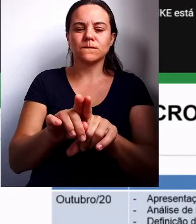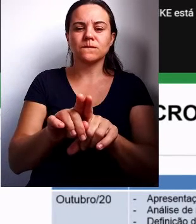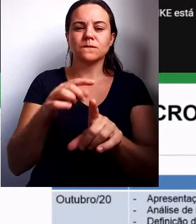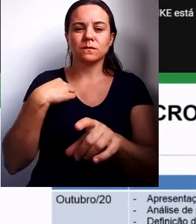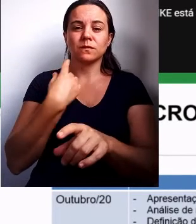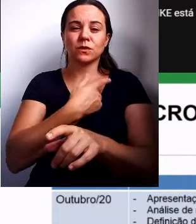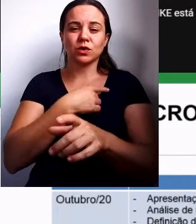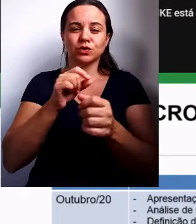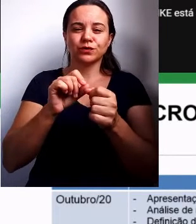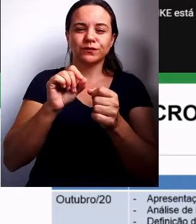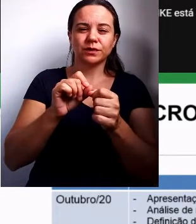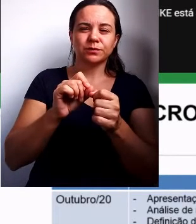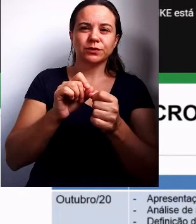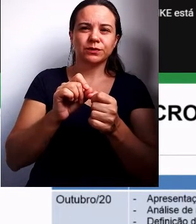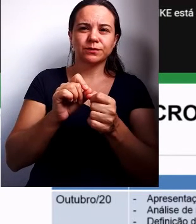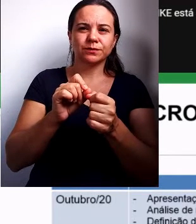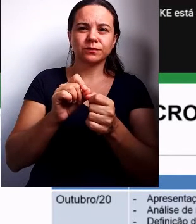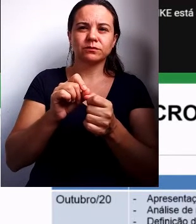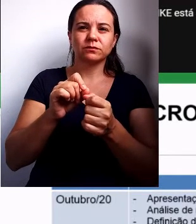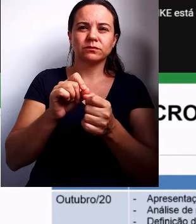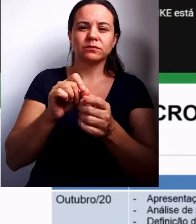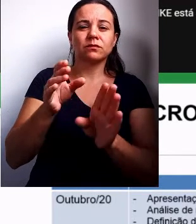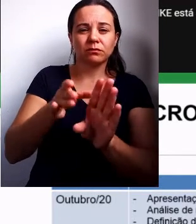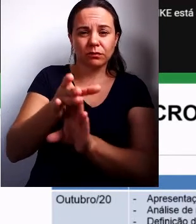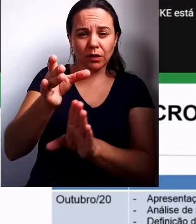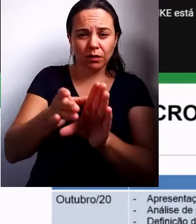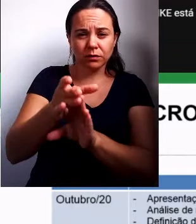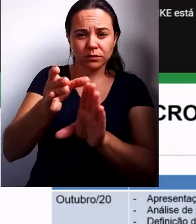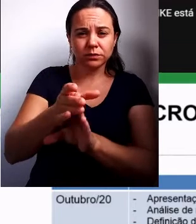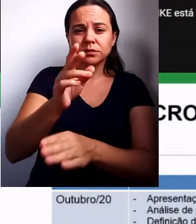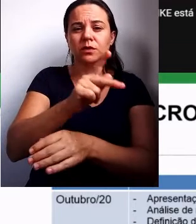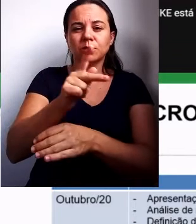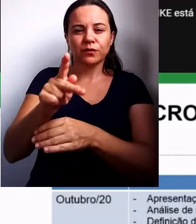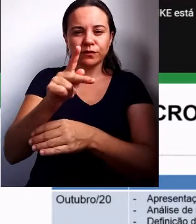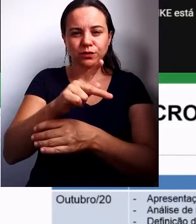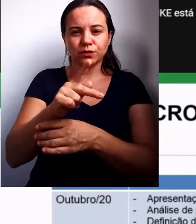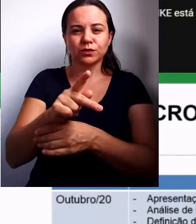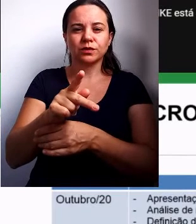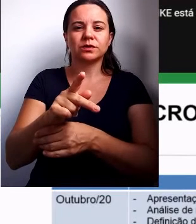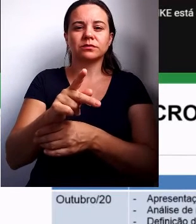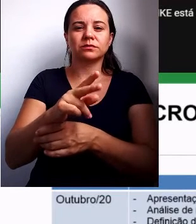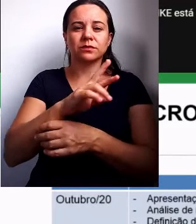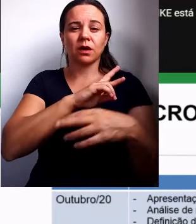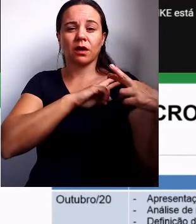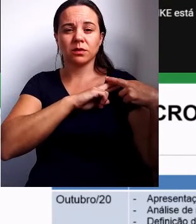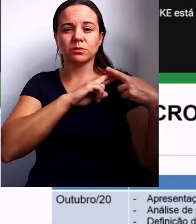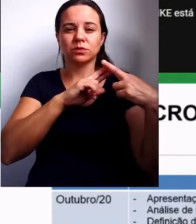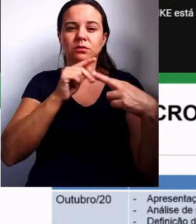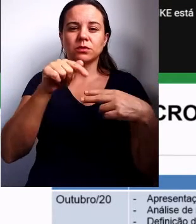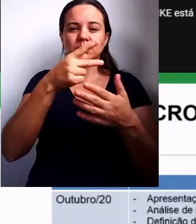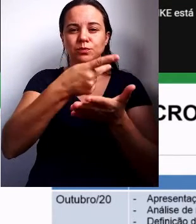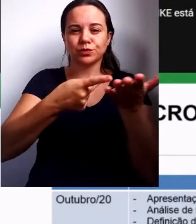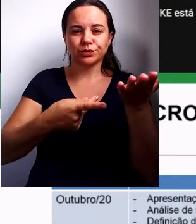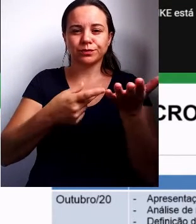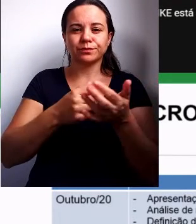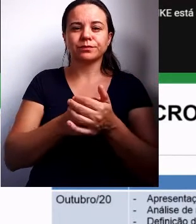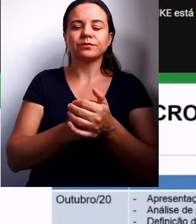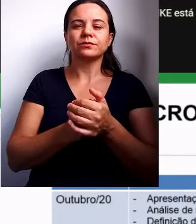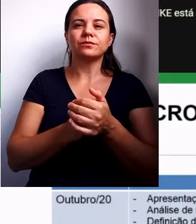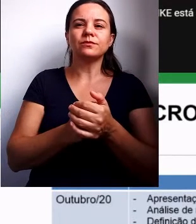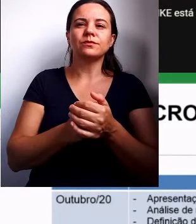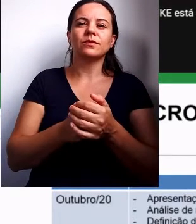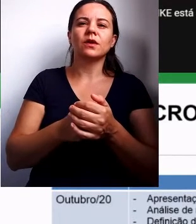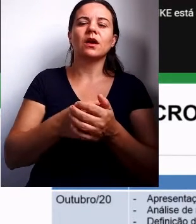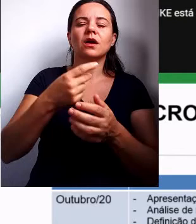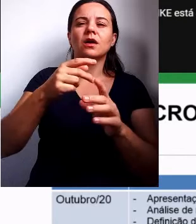nós também tivemos as consultas das professoras e orientadoras desse projeto. Em janeiro, então,